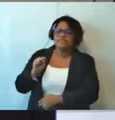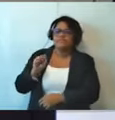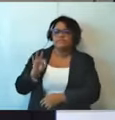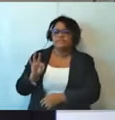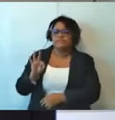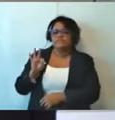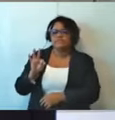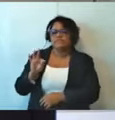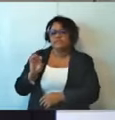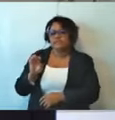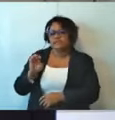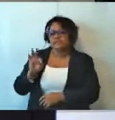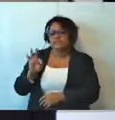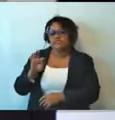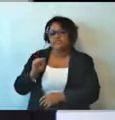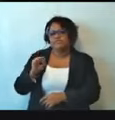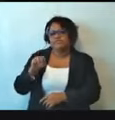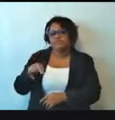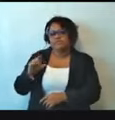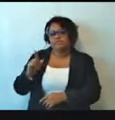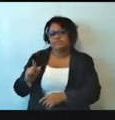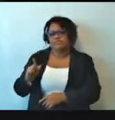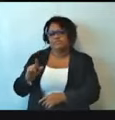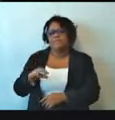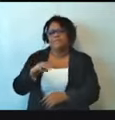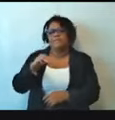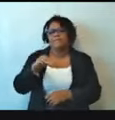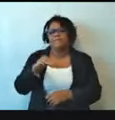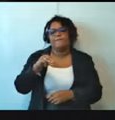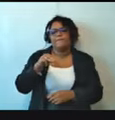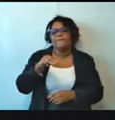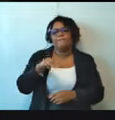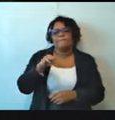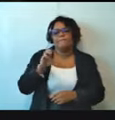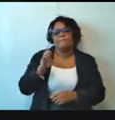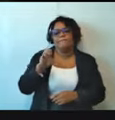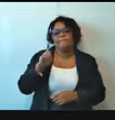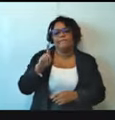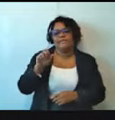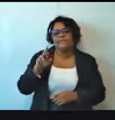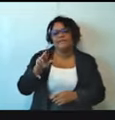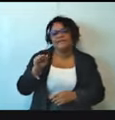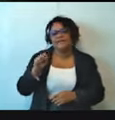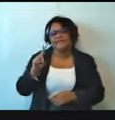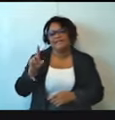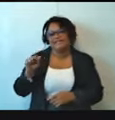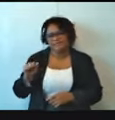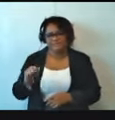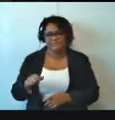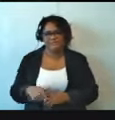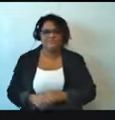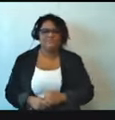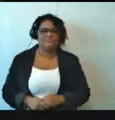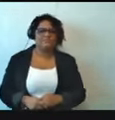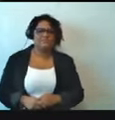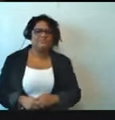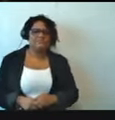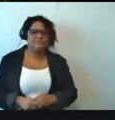bem-vindo. Luciano não, Medrado, senão a gente nem sabe quem que é. É o Medrado. Boa tarde a